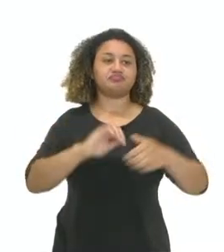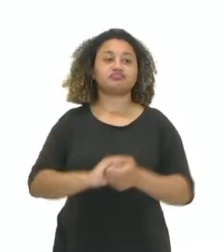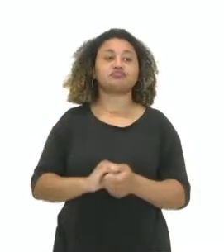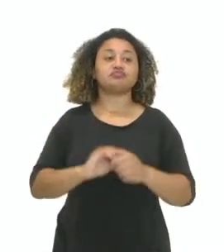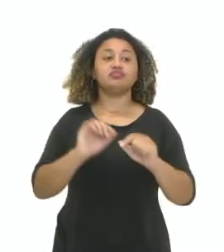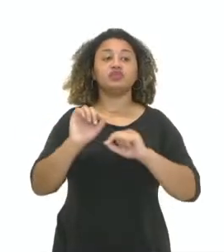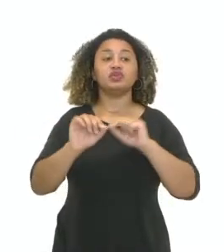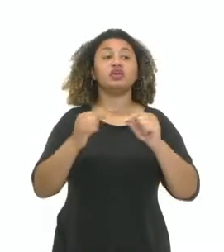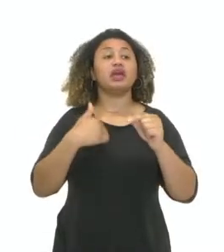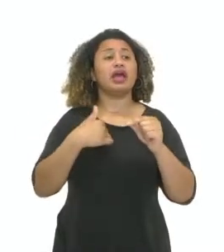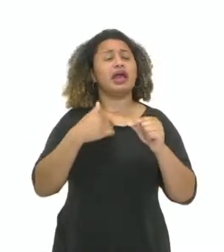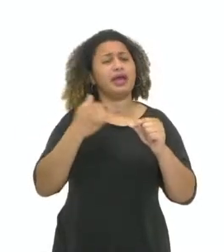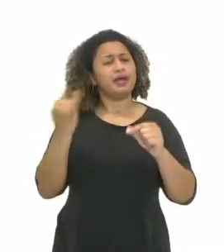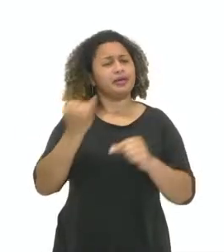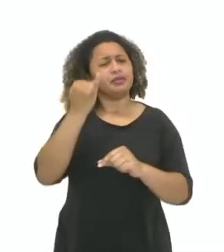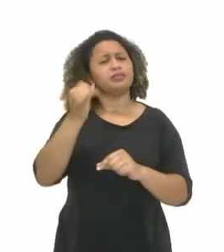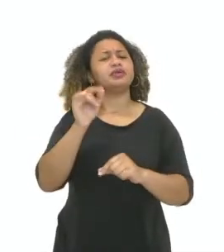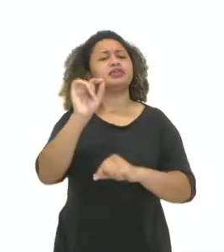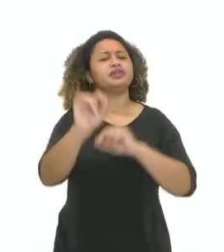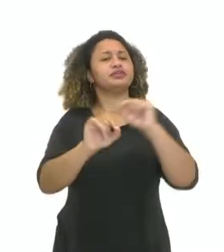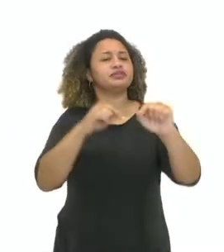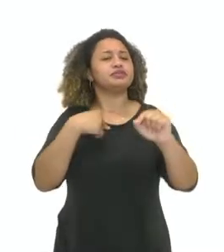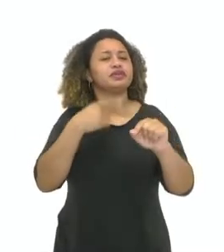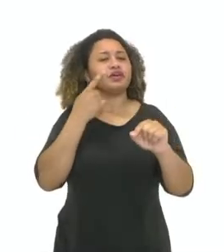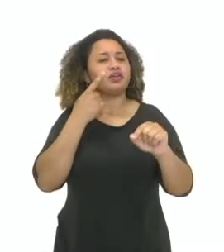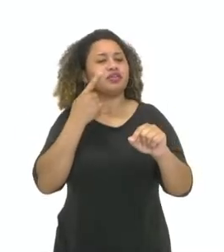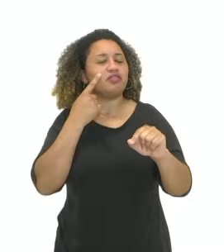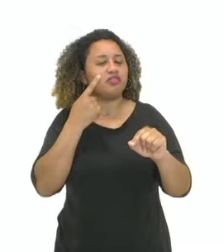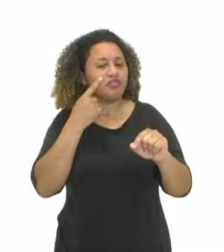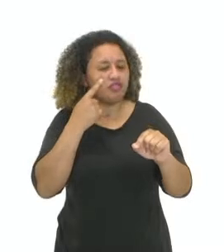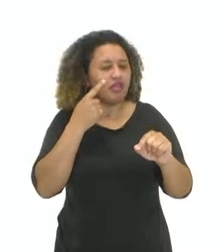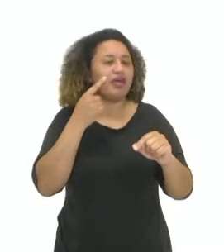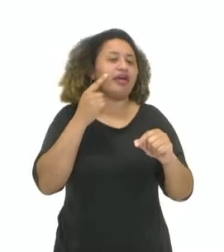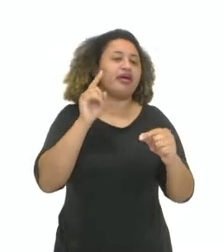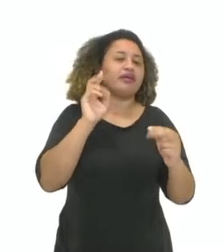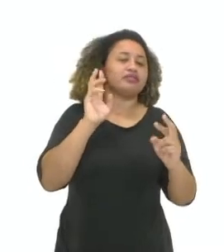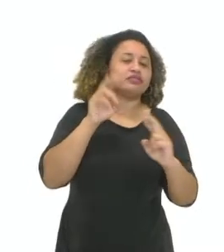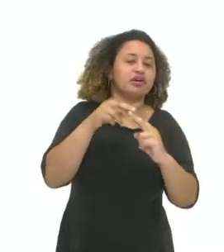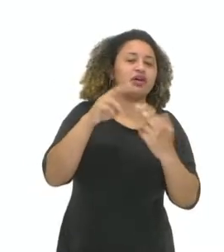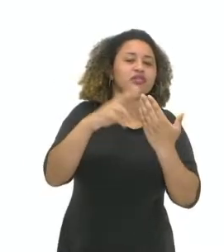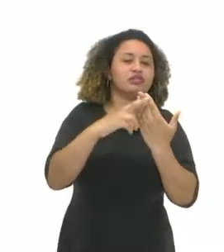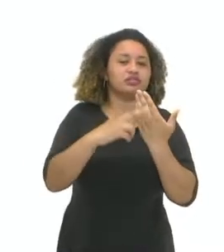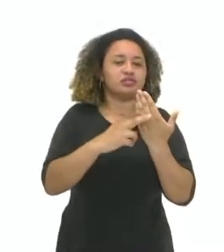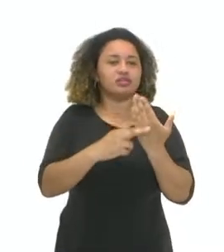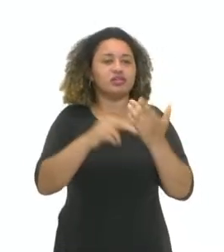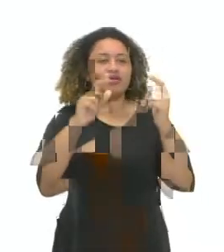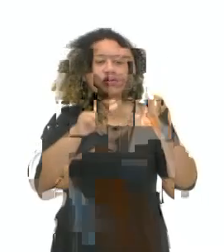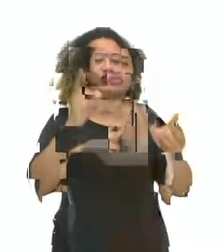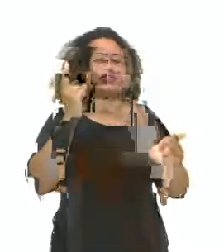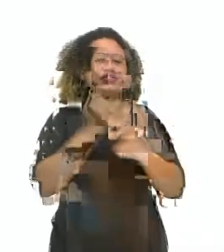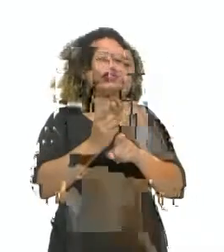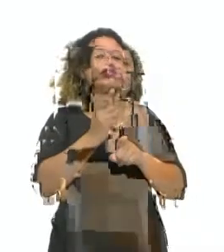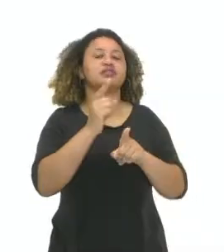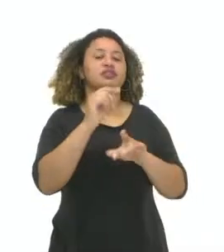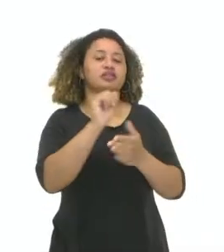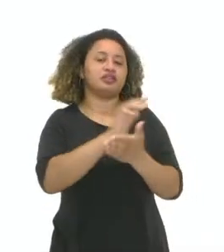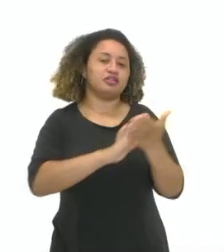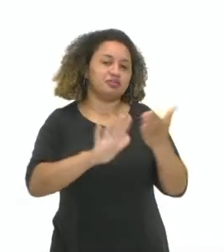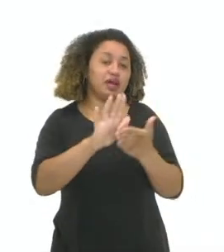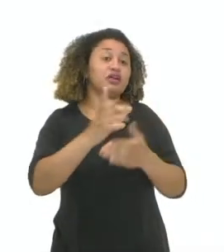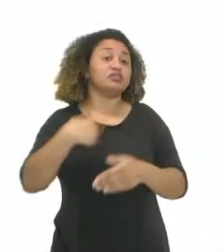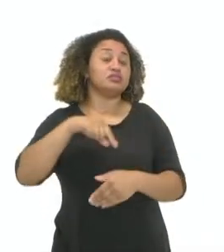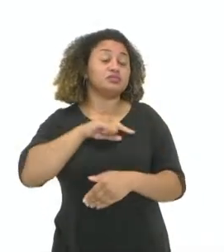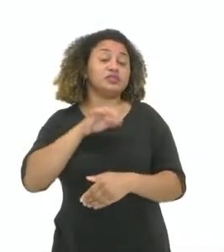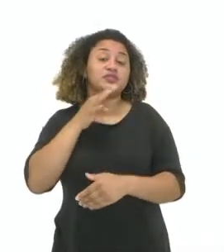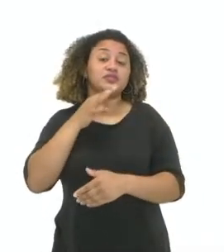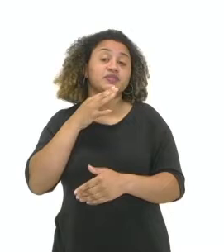às fake news, sempre checamos, né, a referência, a fonte das imagens e tudo mais, até para a gente conhecer mais,